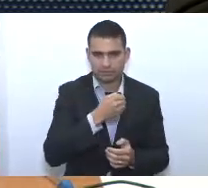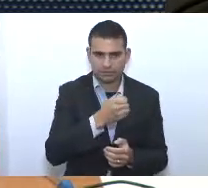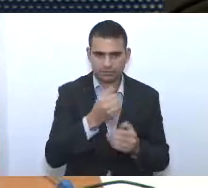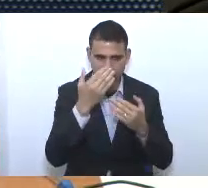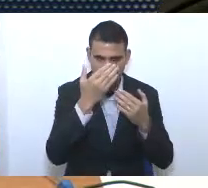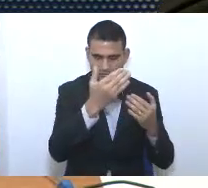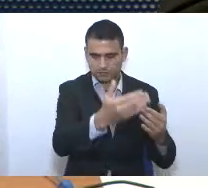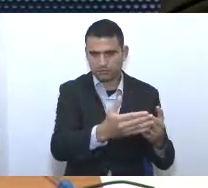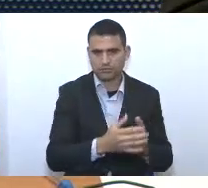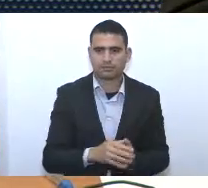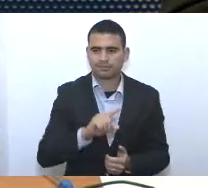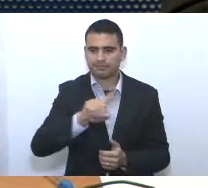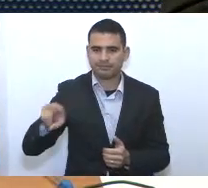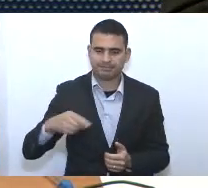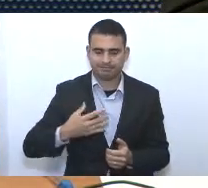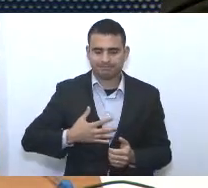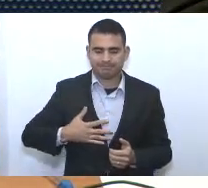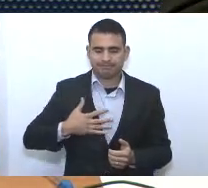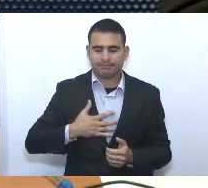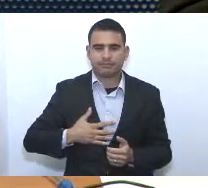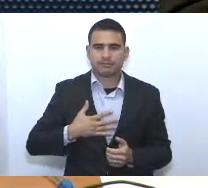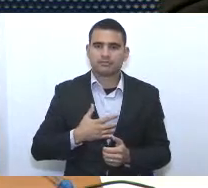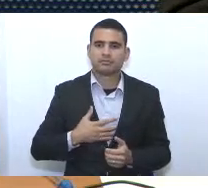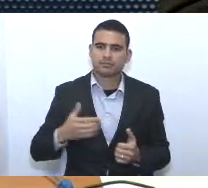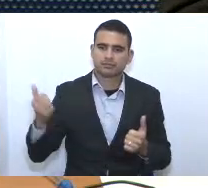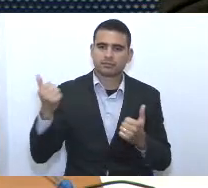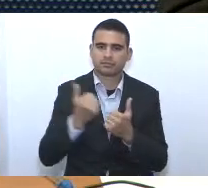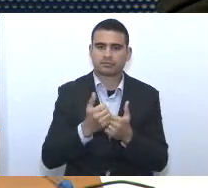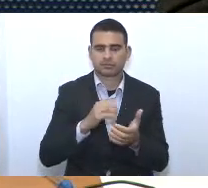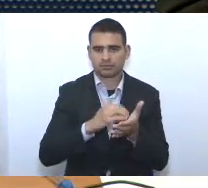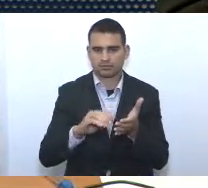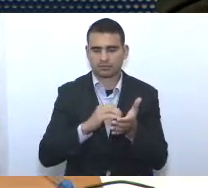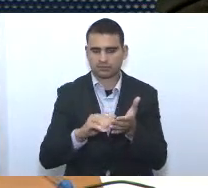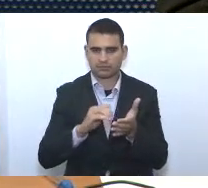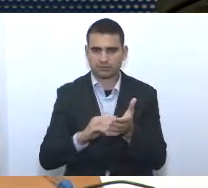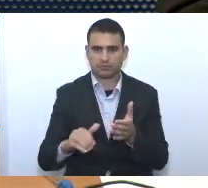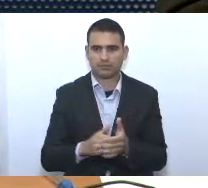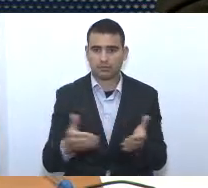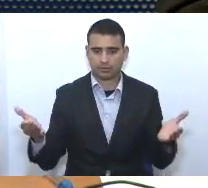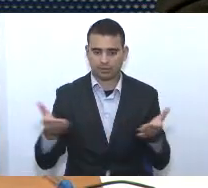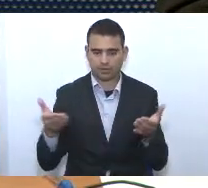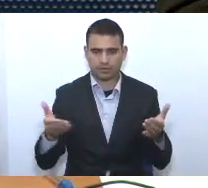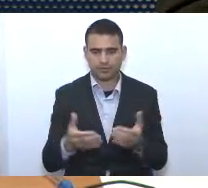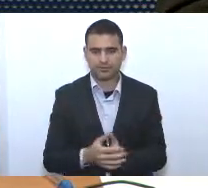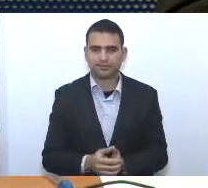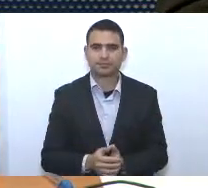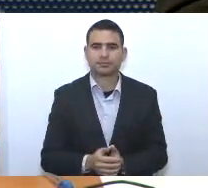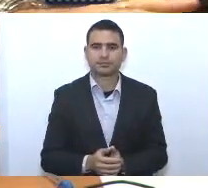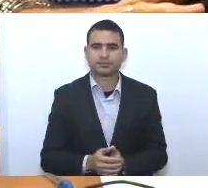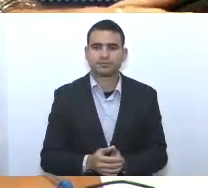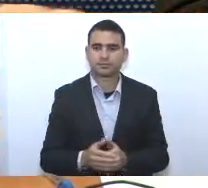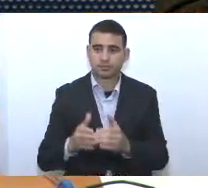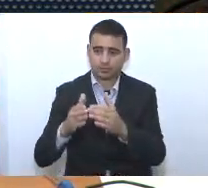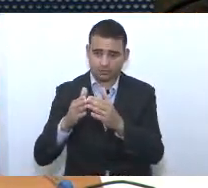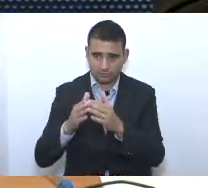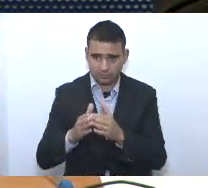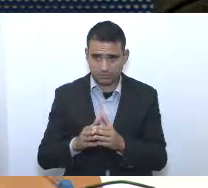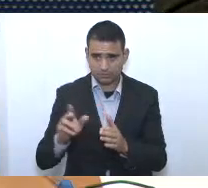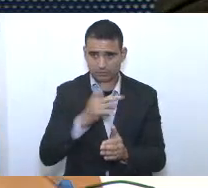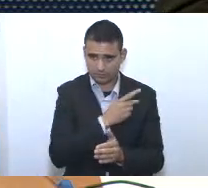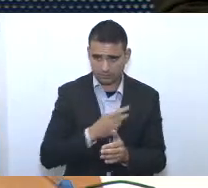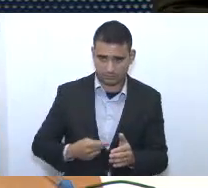satisfação em estar como secretário adjunto de Assuntos Jurídicos nesta reunião. Eu gostaria de pedir permissão ao senhor